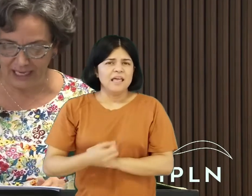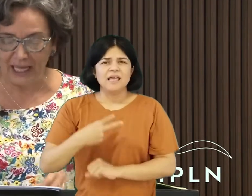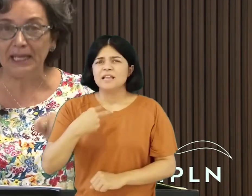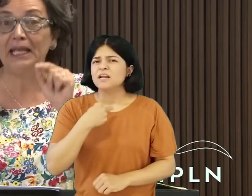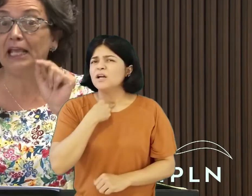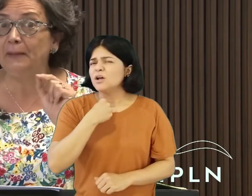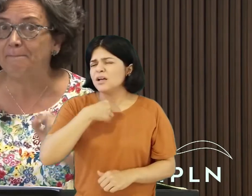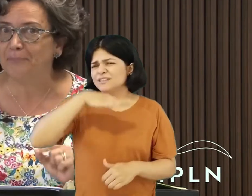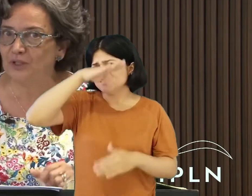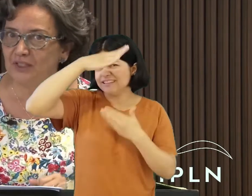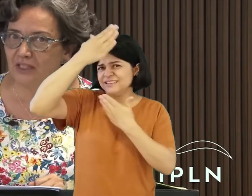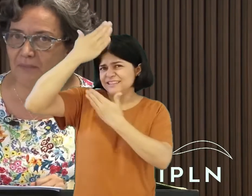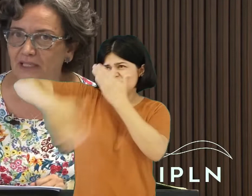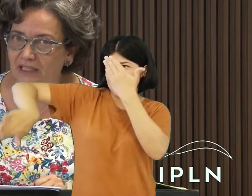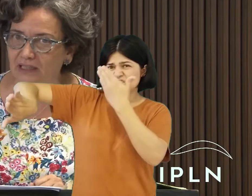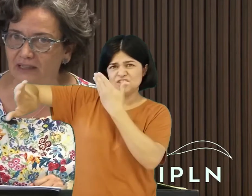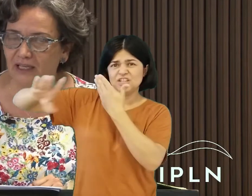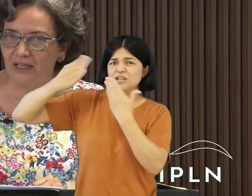feito. Ela